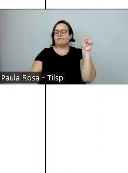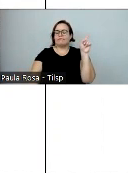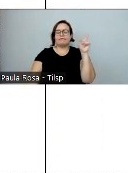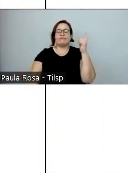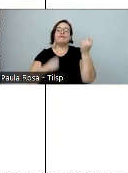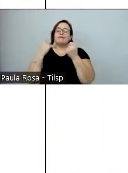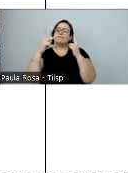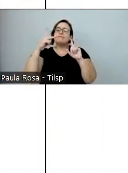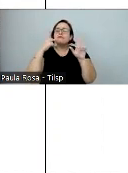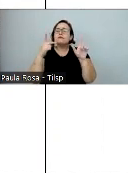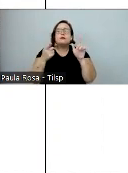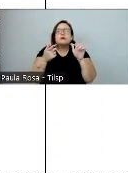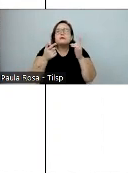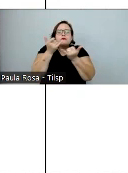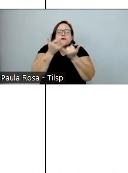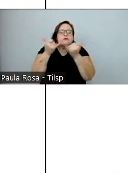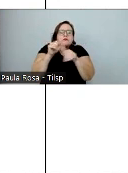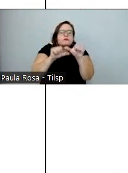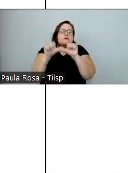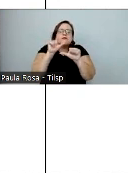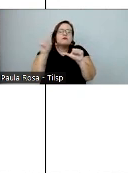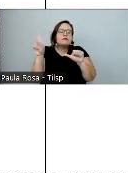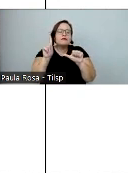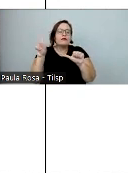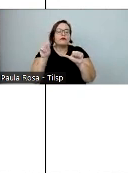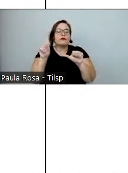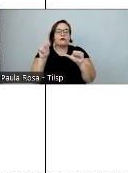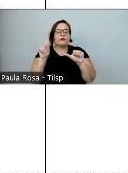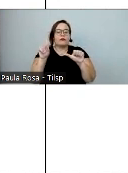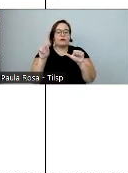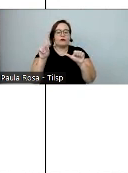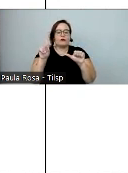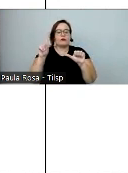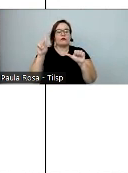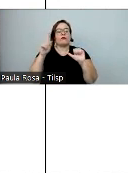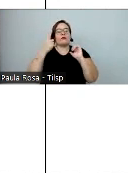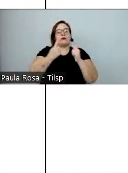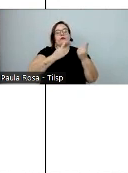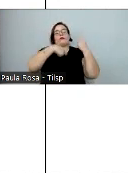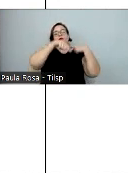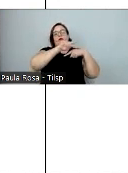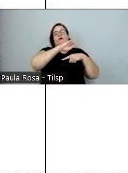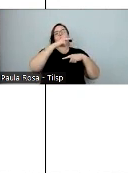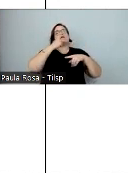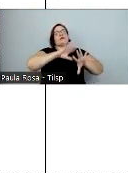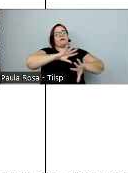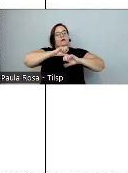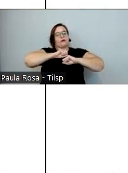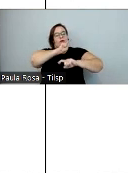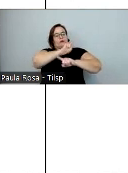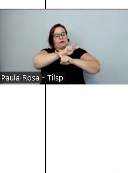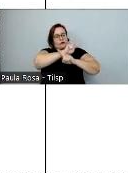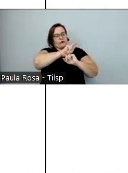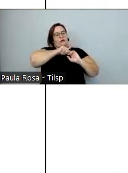inalterada como vocês podem ver né a definição a definição anterior ela vai falar adquire conserva investir e